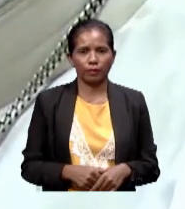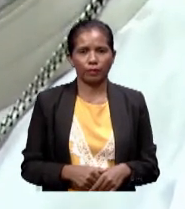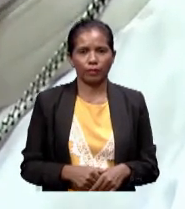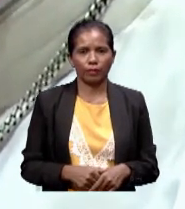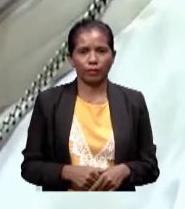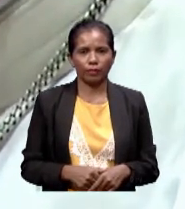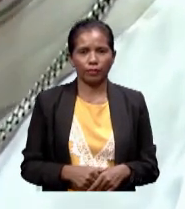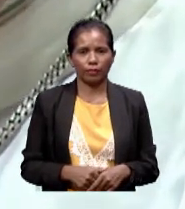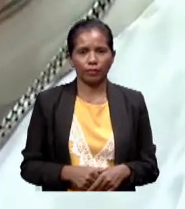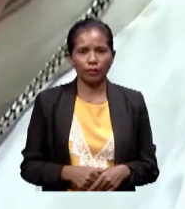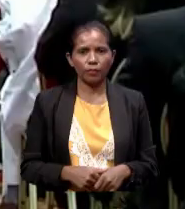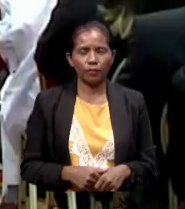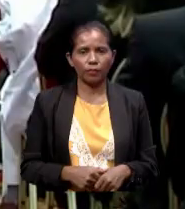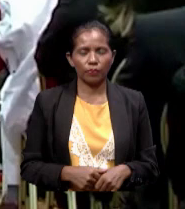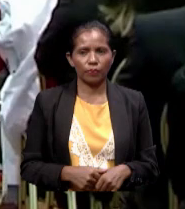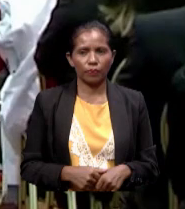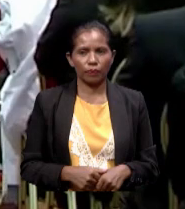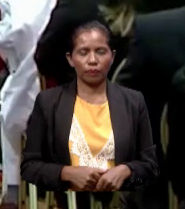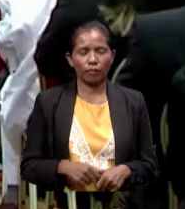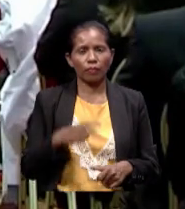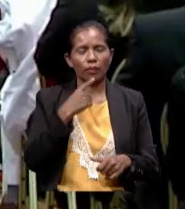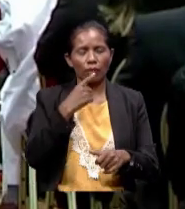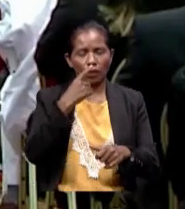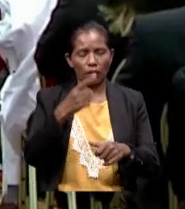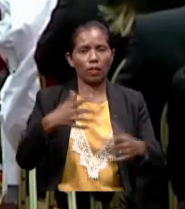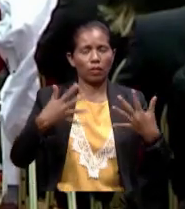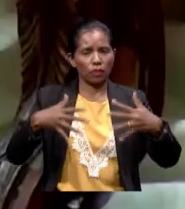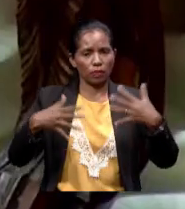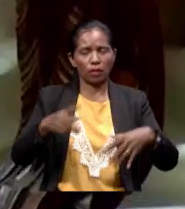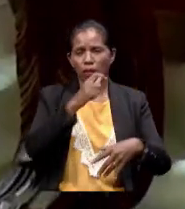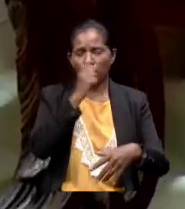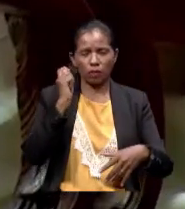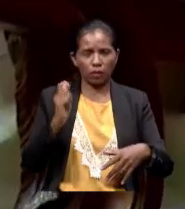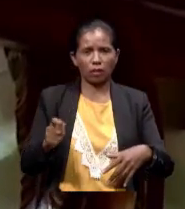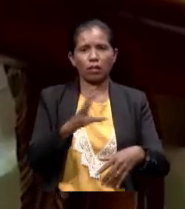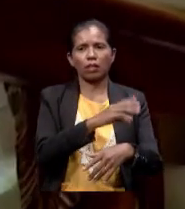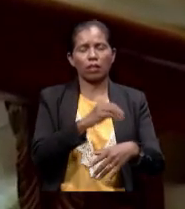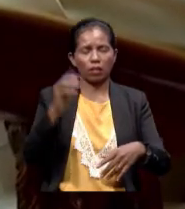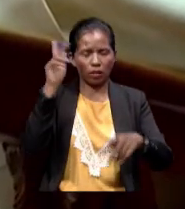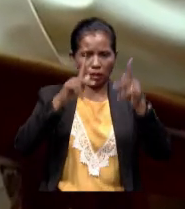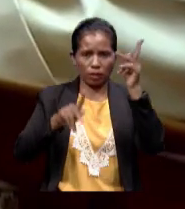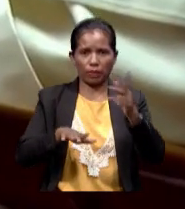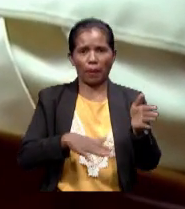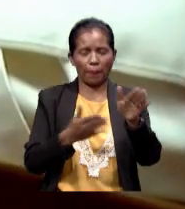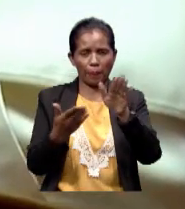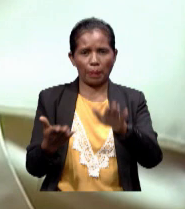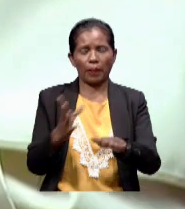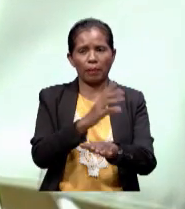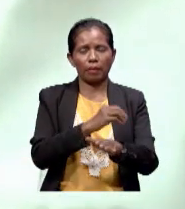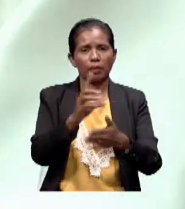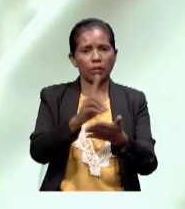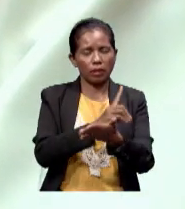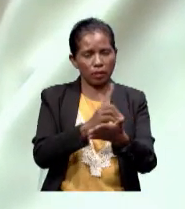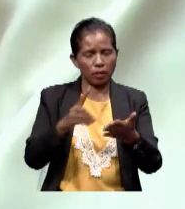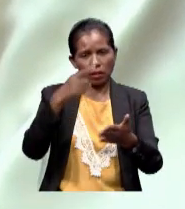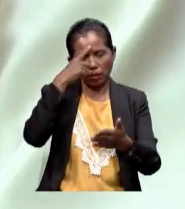senza esitazione. Pontífice ne hateten funu iha Ucrânia nebe hamosu caso mortal, destruição tamba